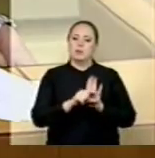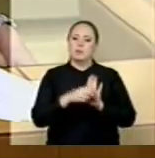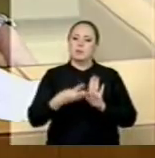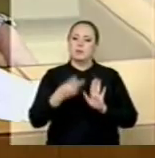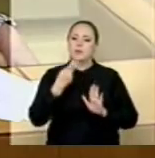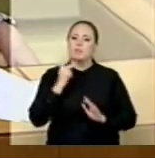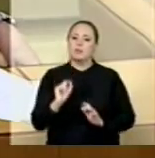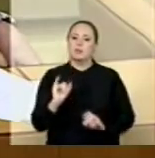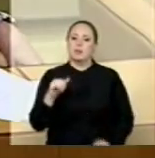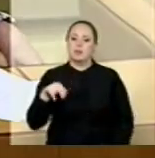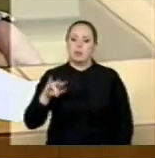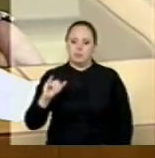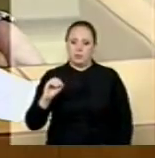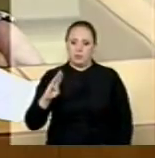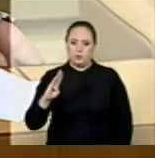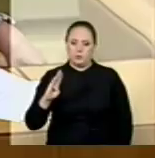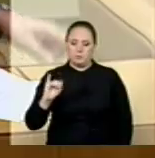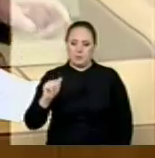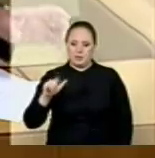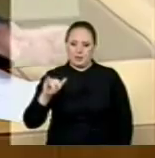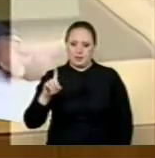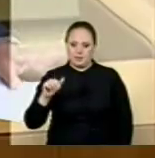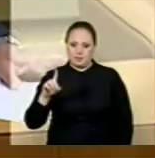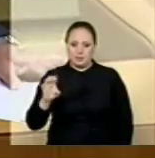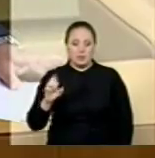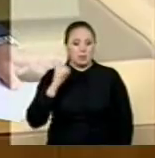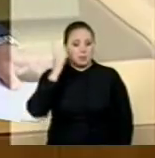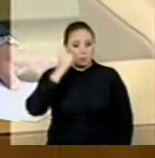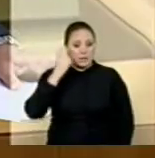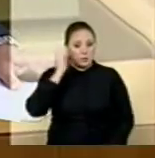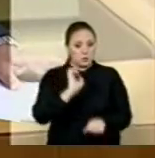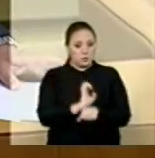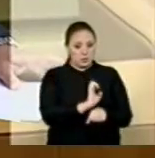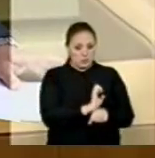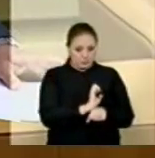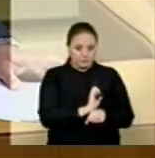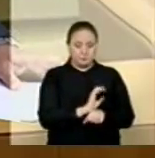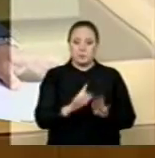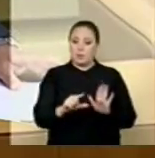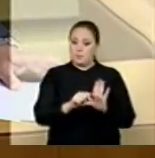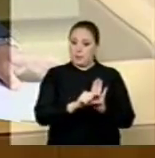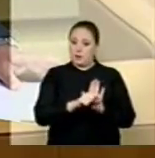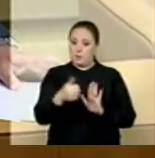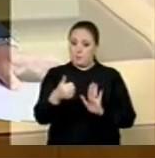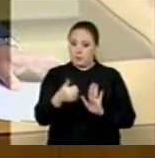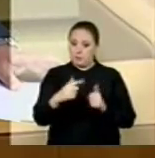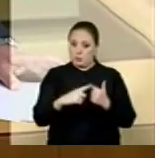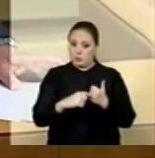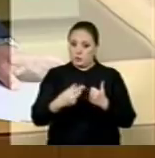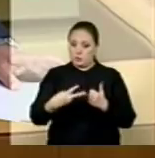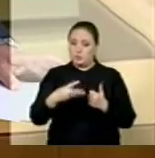a inviolabilidade dos deputados estaduais. O parágrafo 1º do